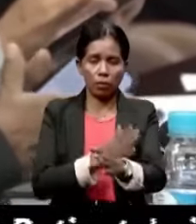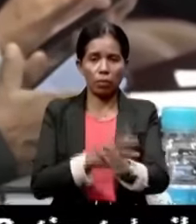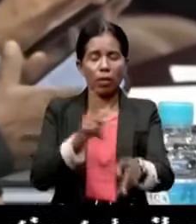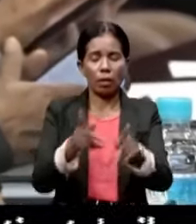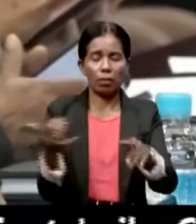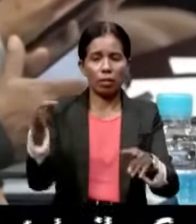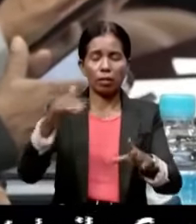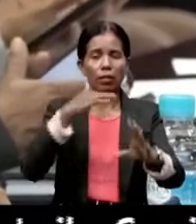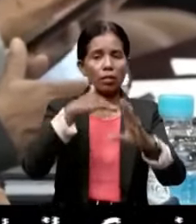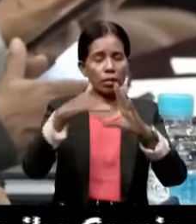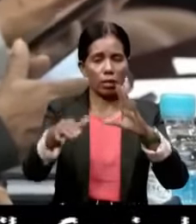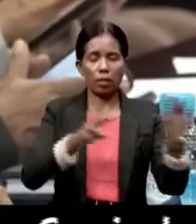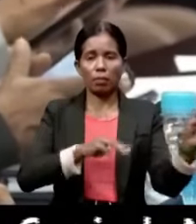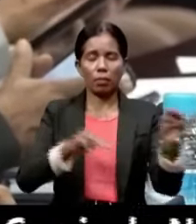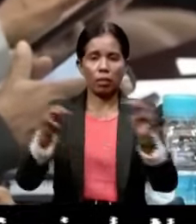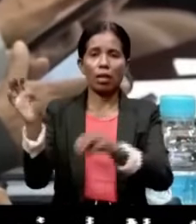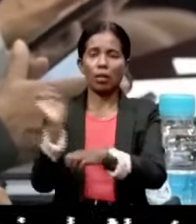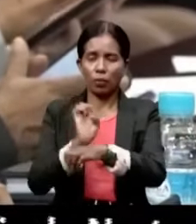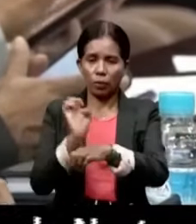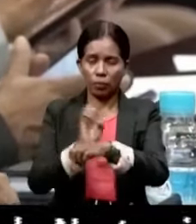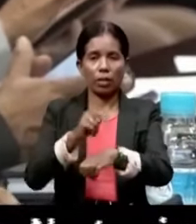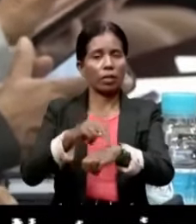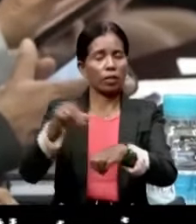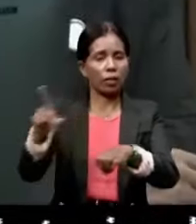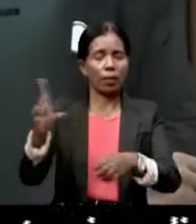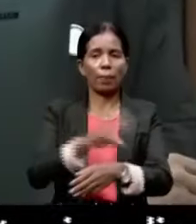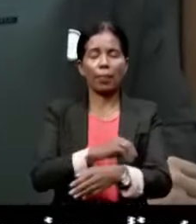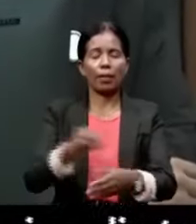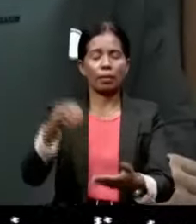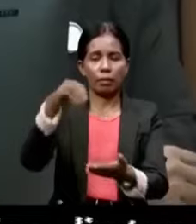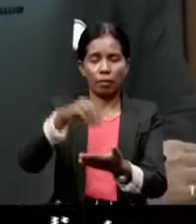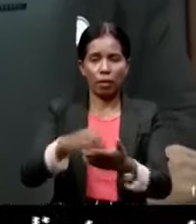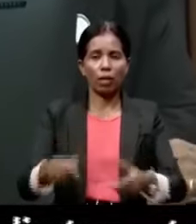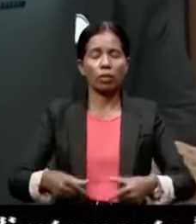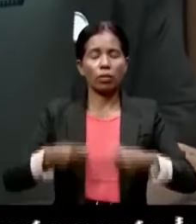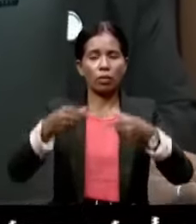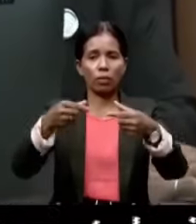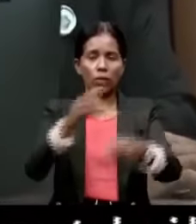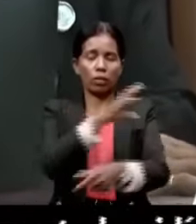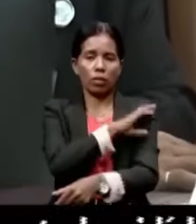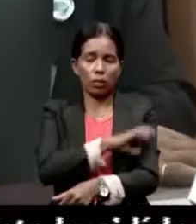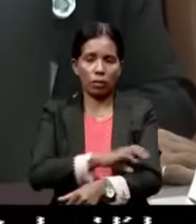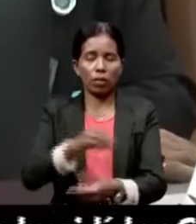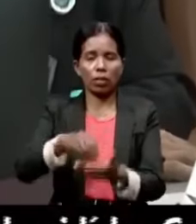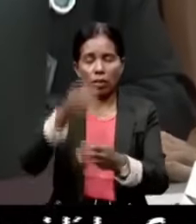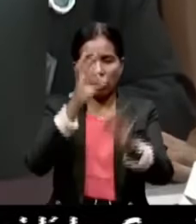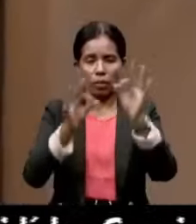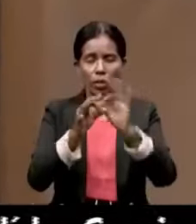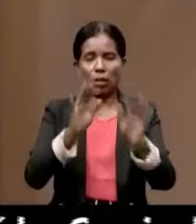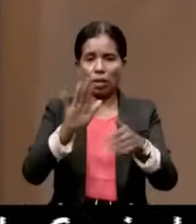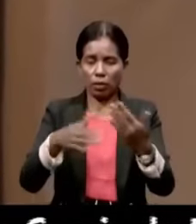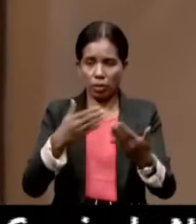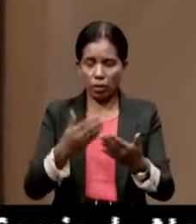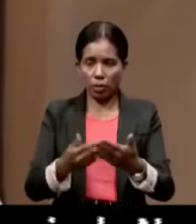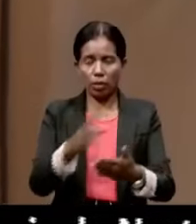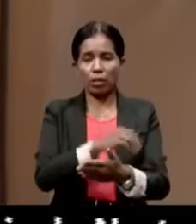demonstra transforma no moderniza a economia nacional. Diploma né se permite a tu for segurança no garantia para investidor Sira,